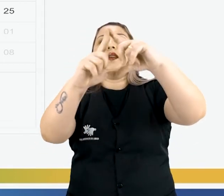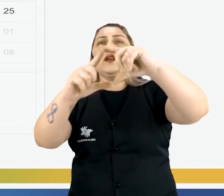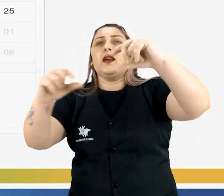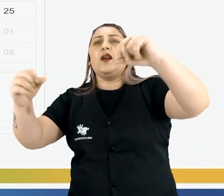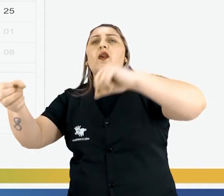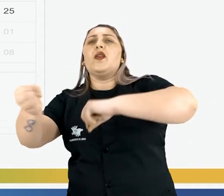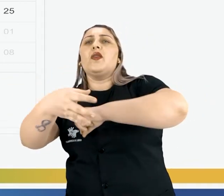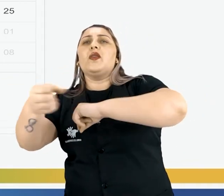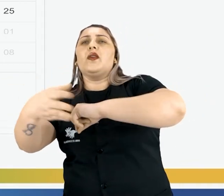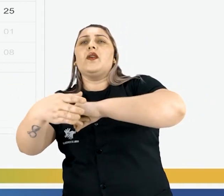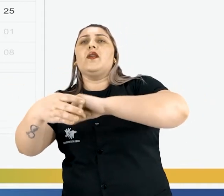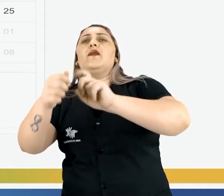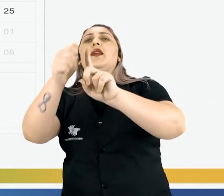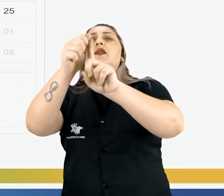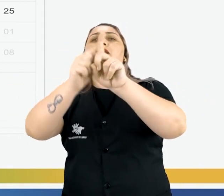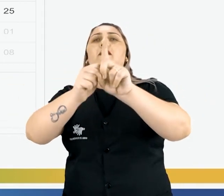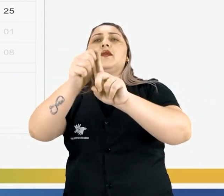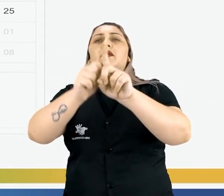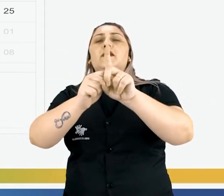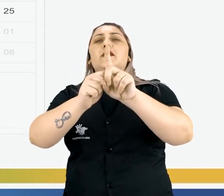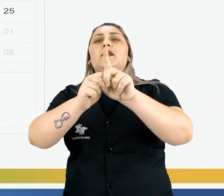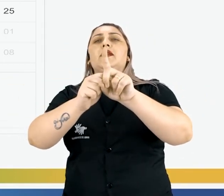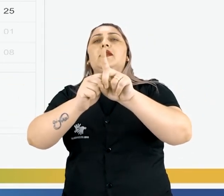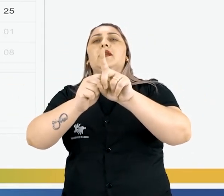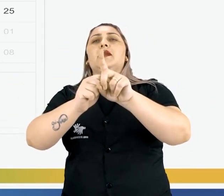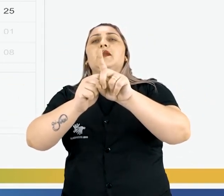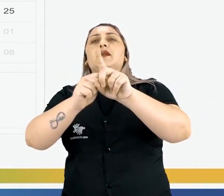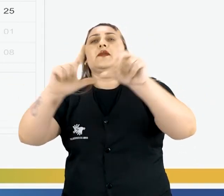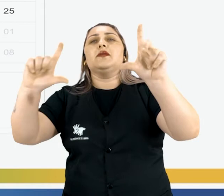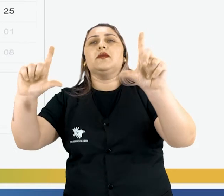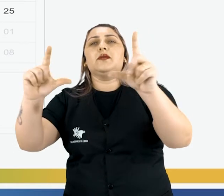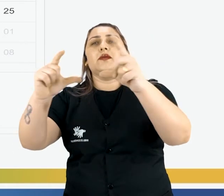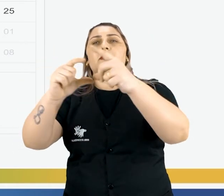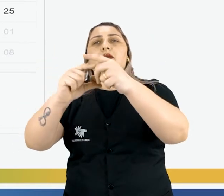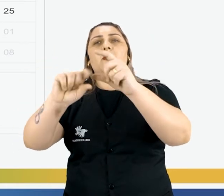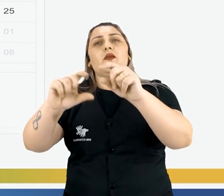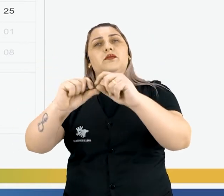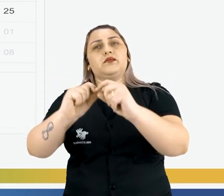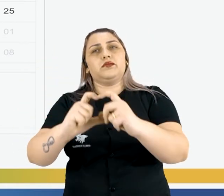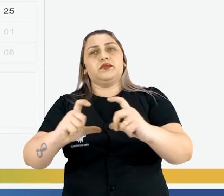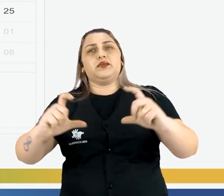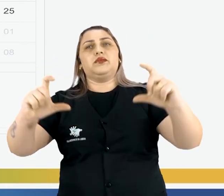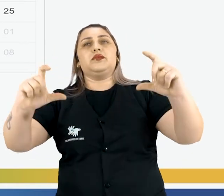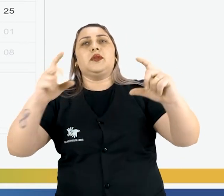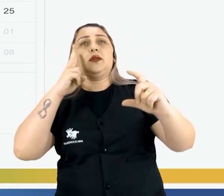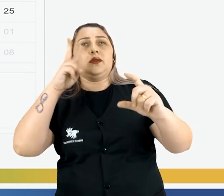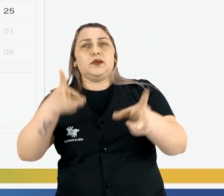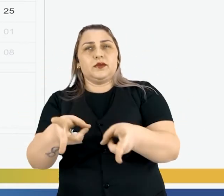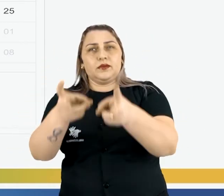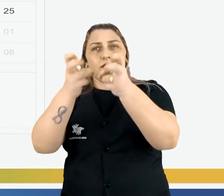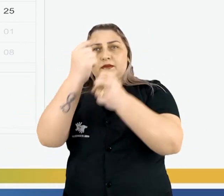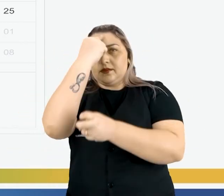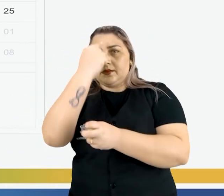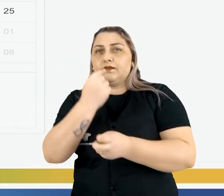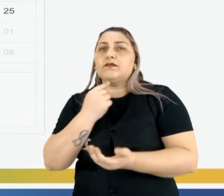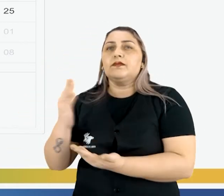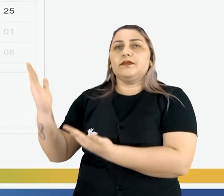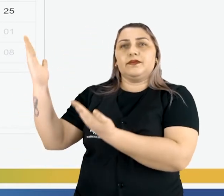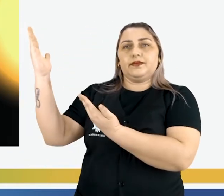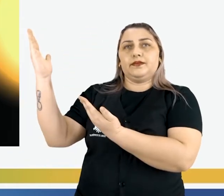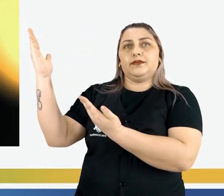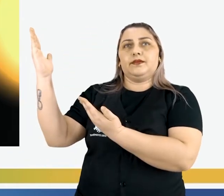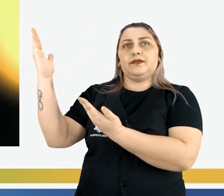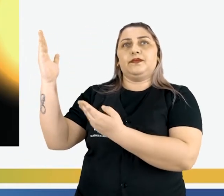ser nova, qual é o dia do mês que a Lua vai ser minguante ou crescente. Estão observando aí no nosso mês de... Está aparecendo aí?